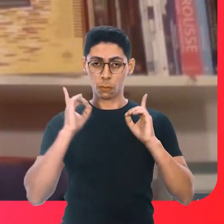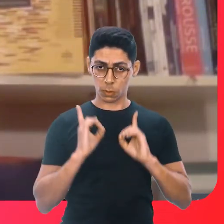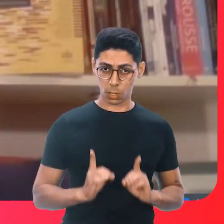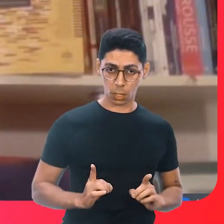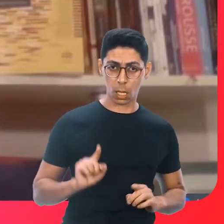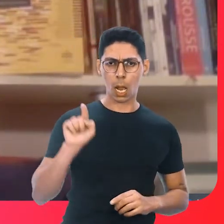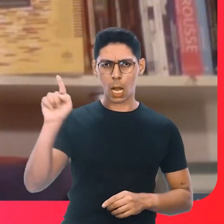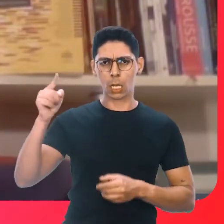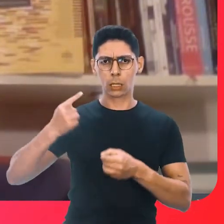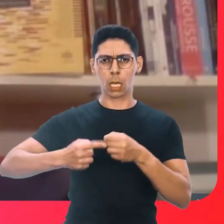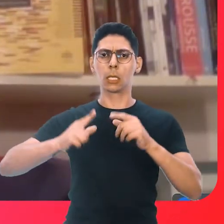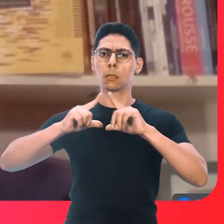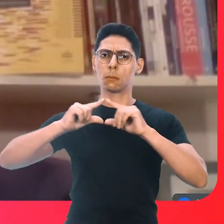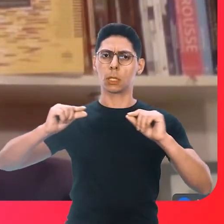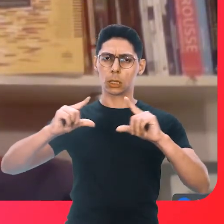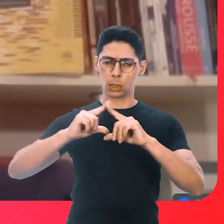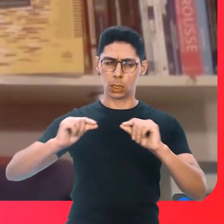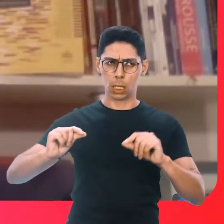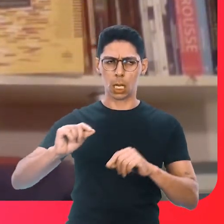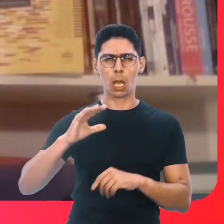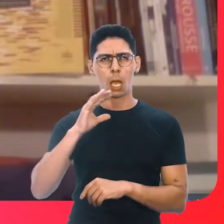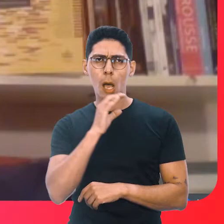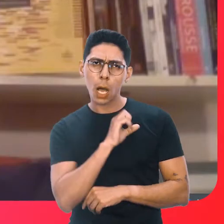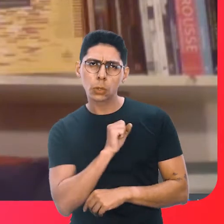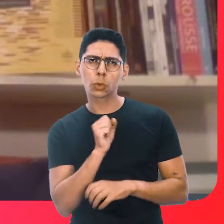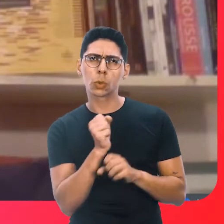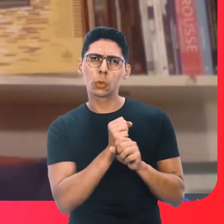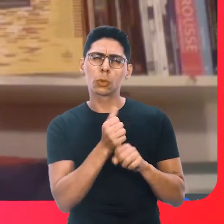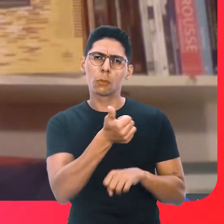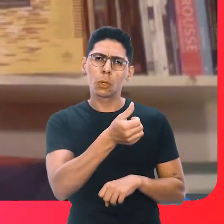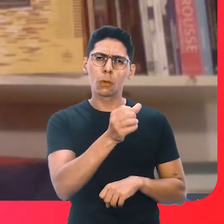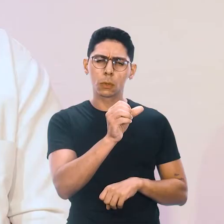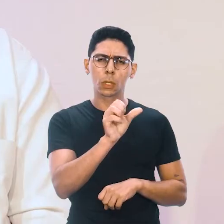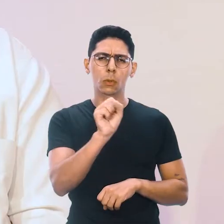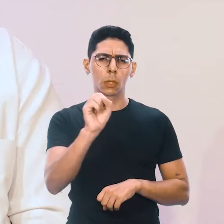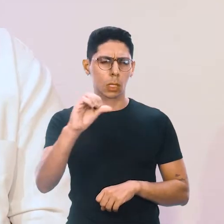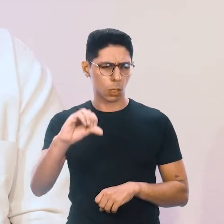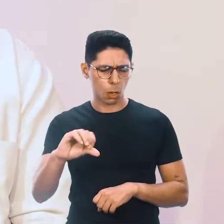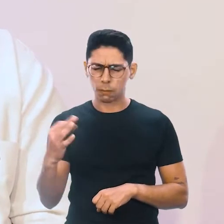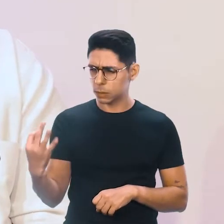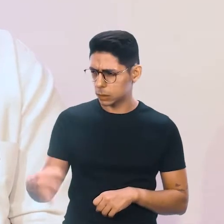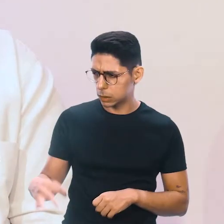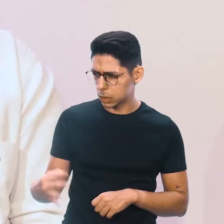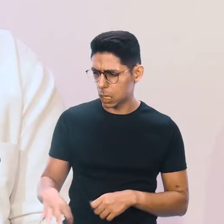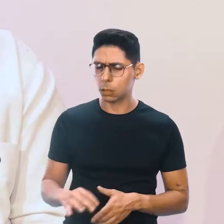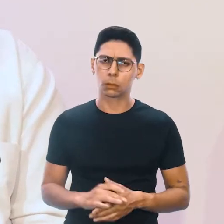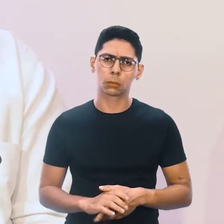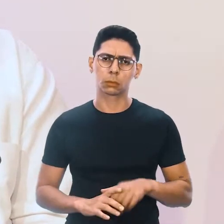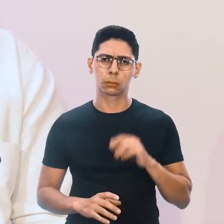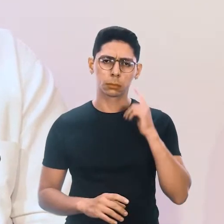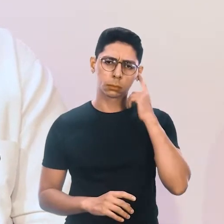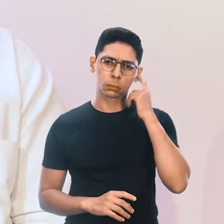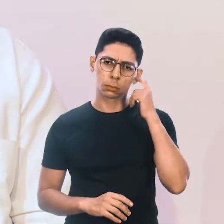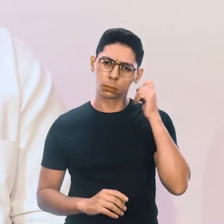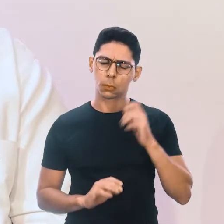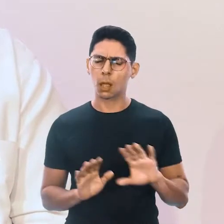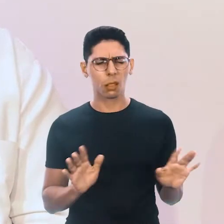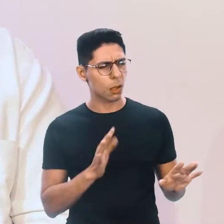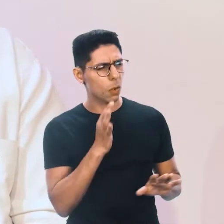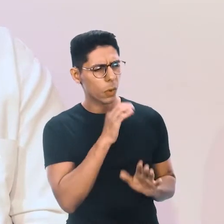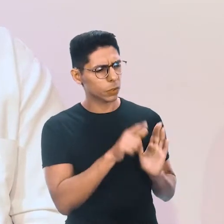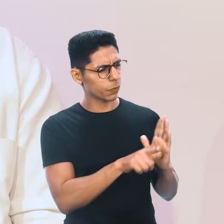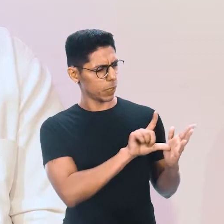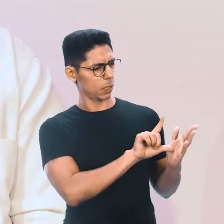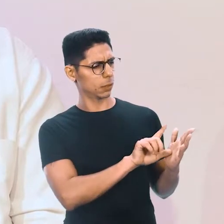que foi em 89, se eu não me engano, foi isso? O primeiro Encontro Nacional 89, das Pessoas com Deficiência. acho que foi um pouquinho antes,